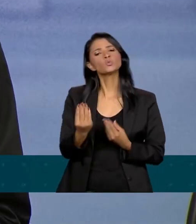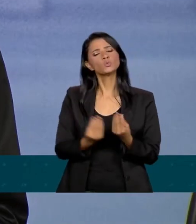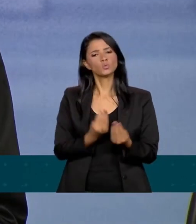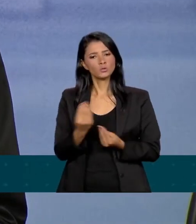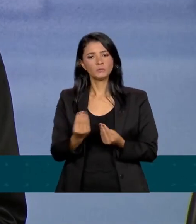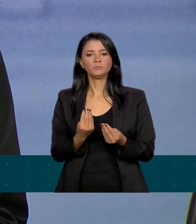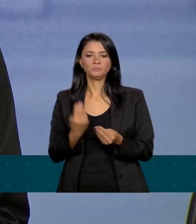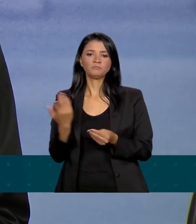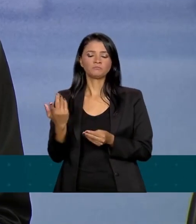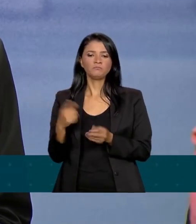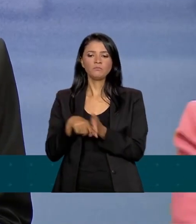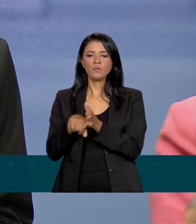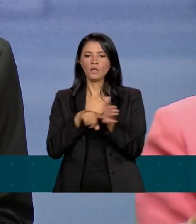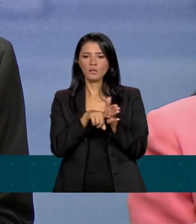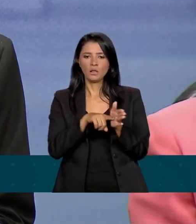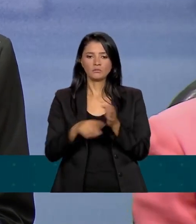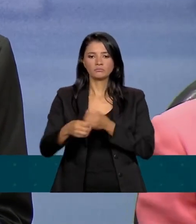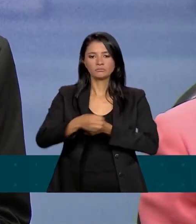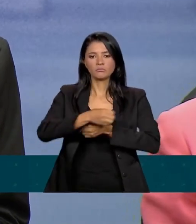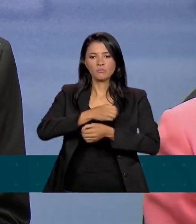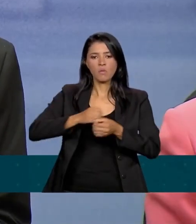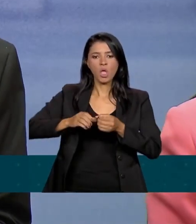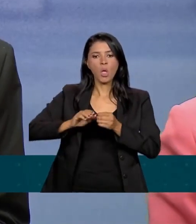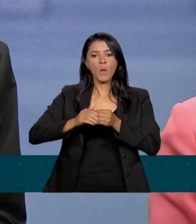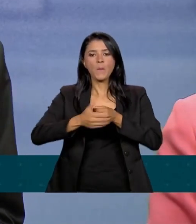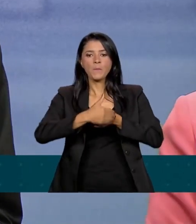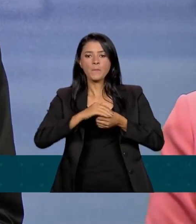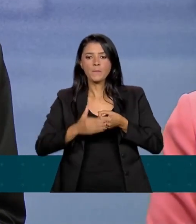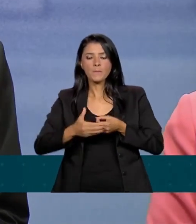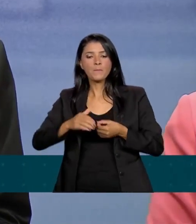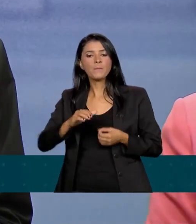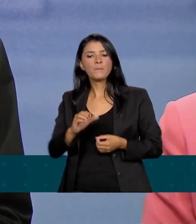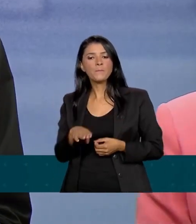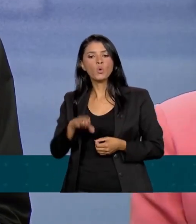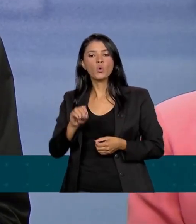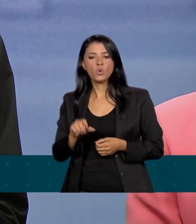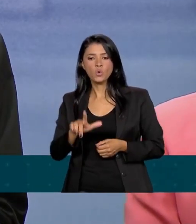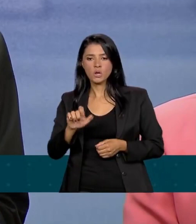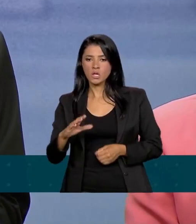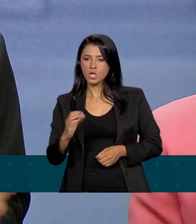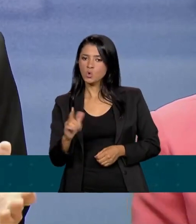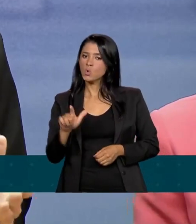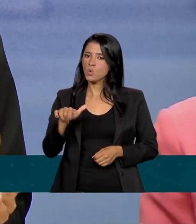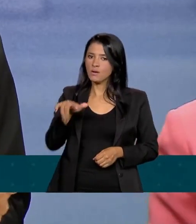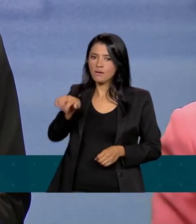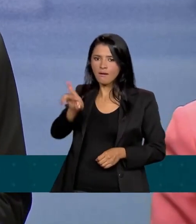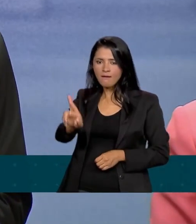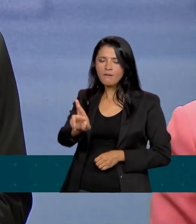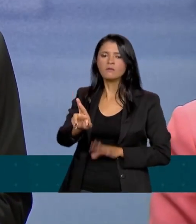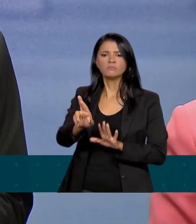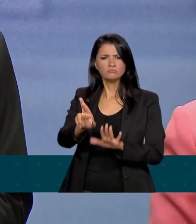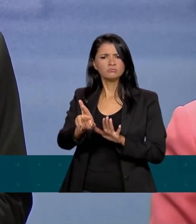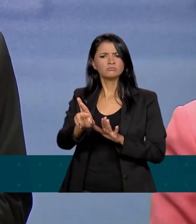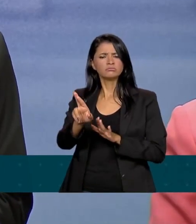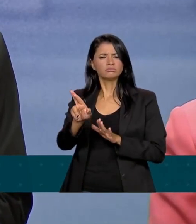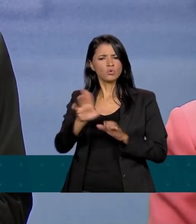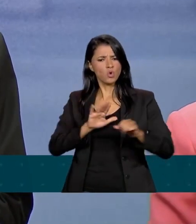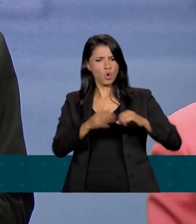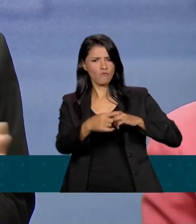a testagem molecular. A gente aprendeu muito com a Covid, em meses,